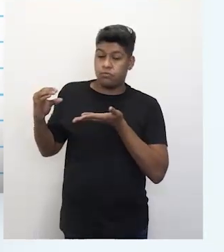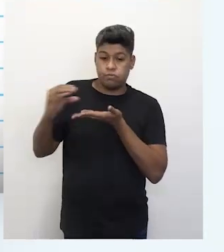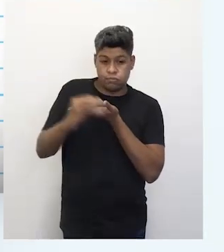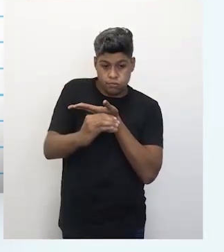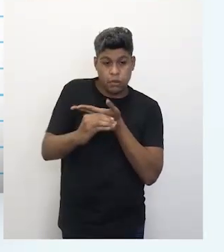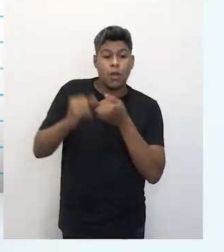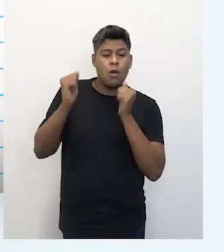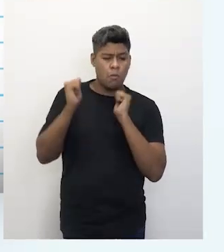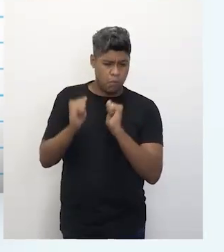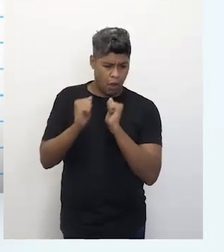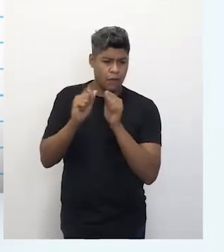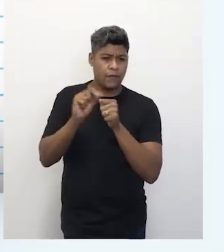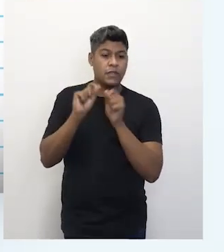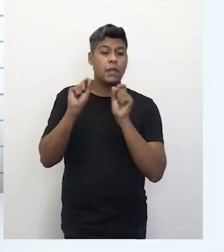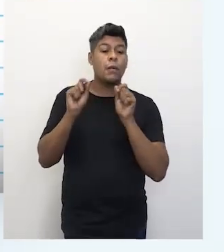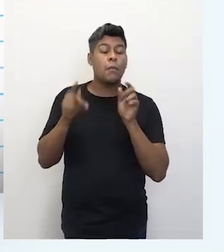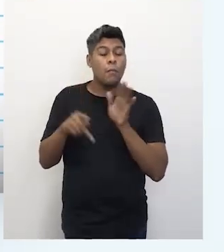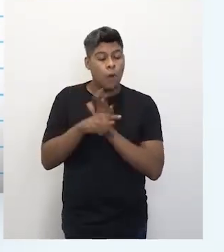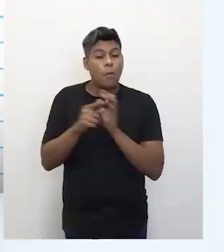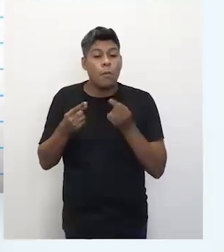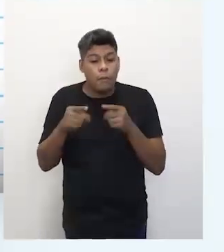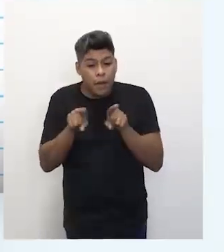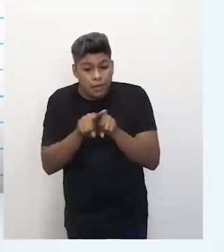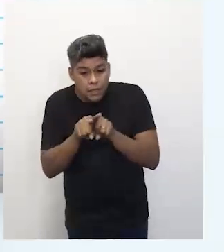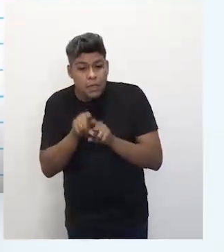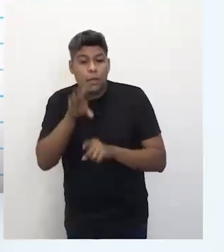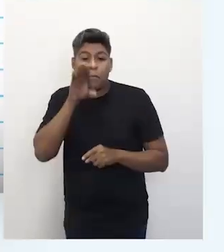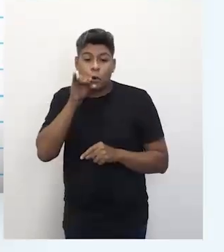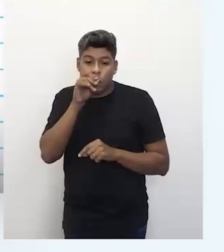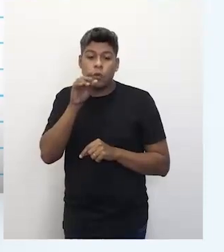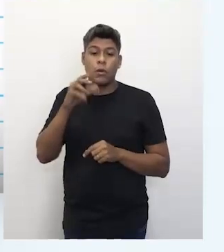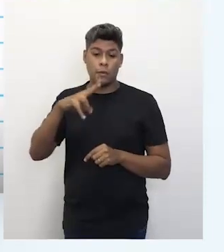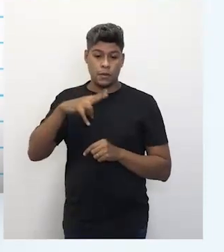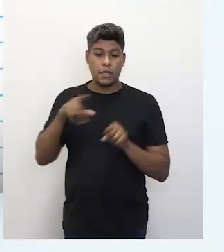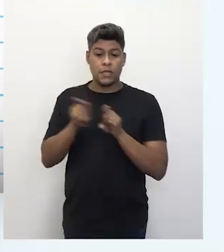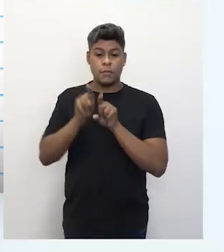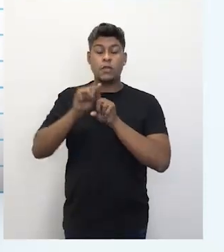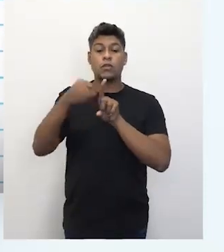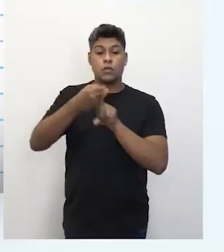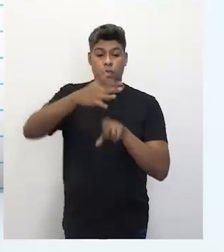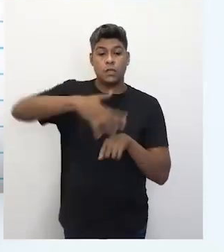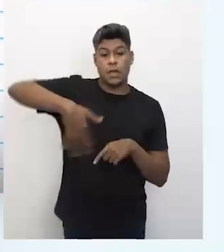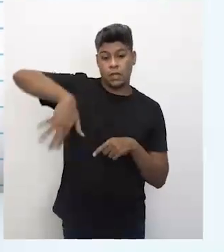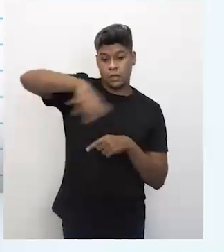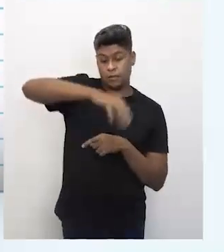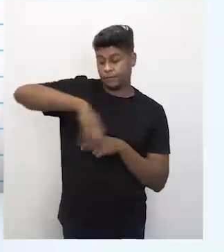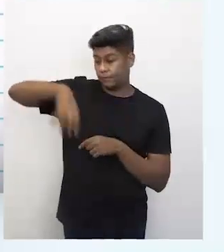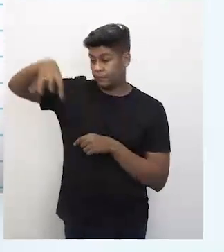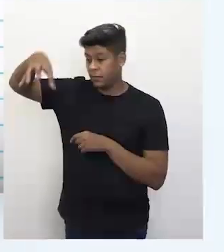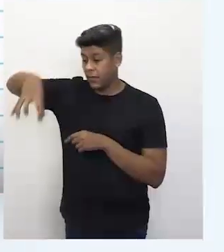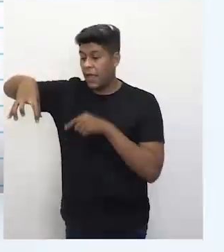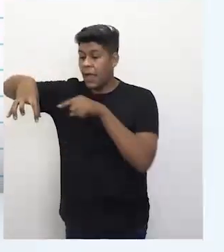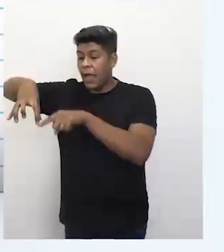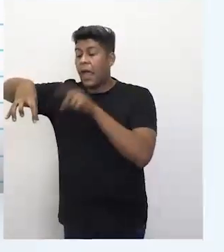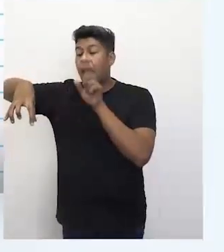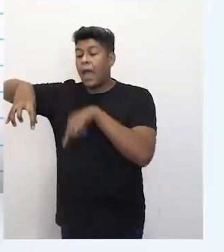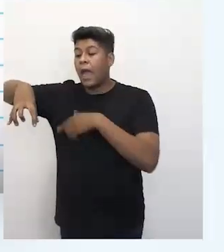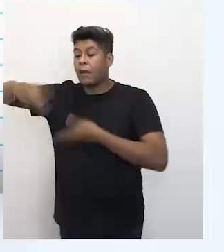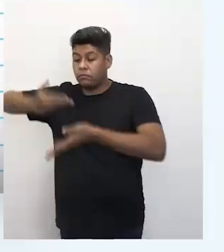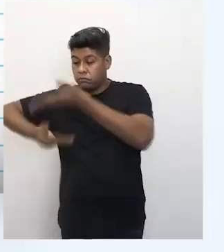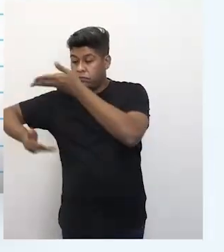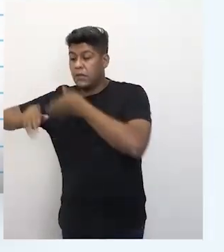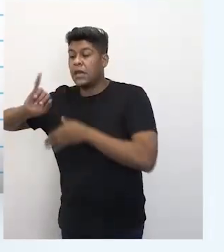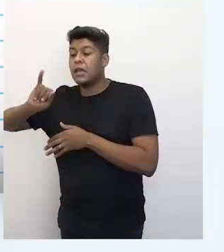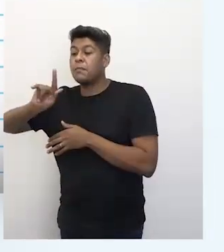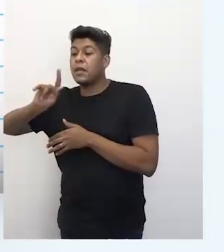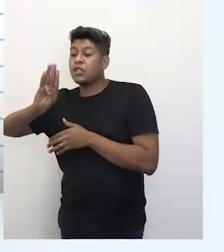isso pode ser feito por meio de parcerias público-privadas e com a sociedade civil por fim a terceira bastante relacionada o